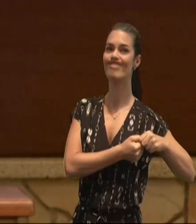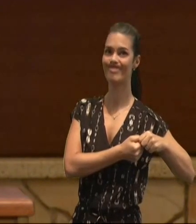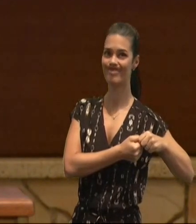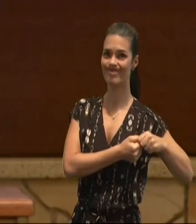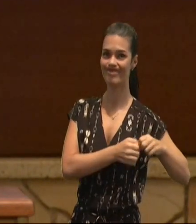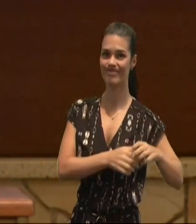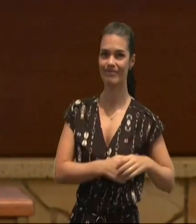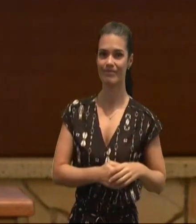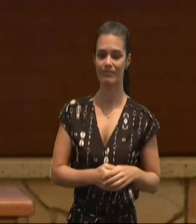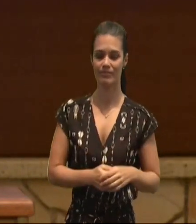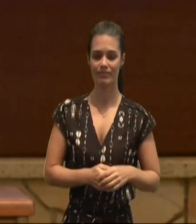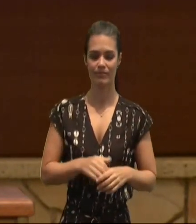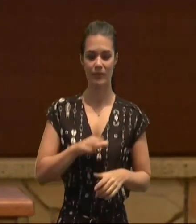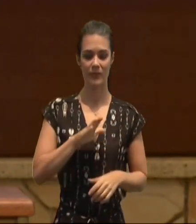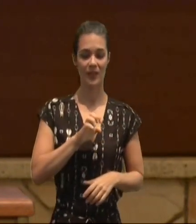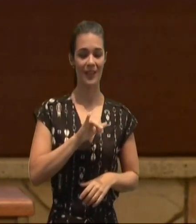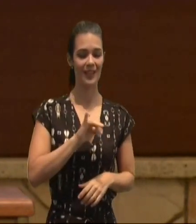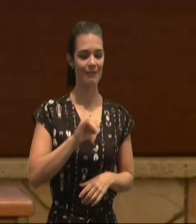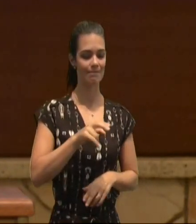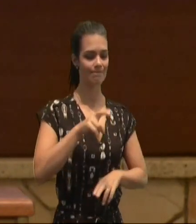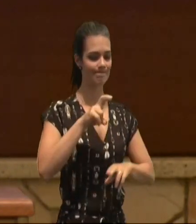Eli, assentado na cadeira,